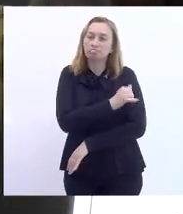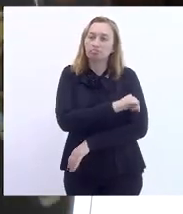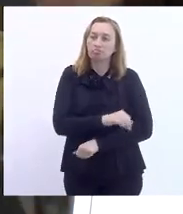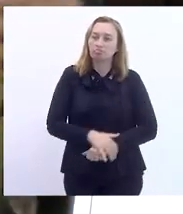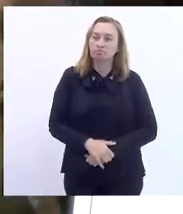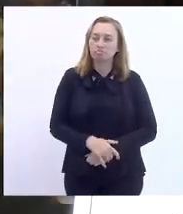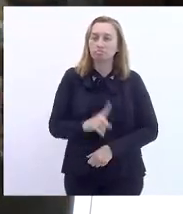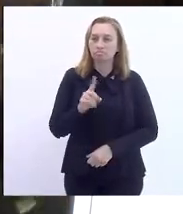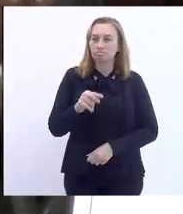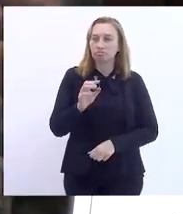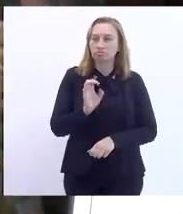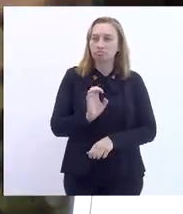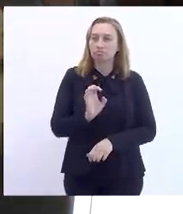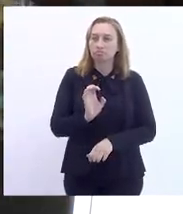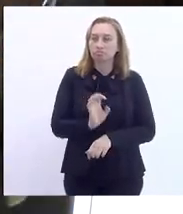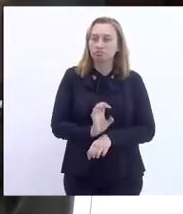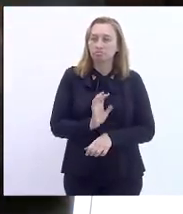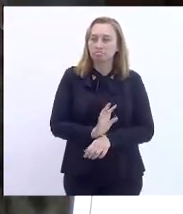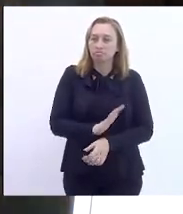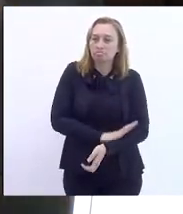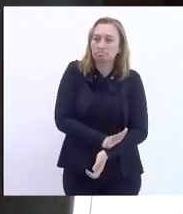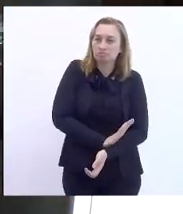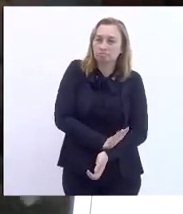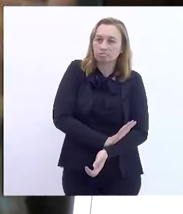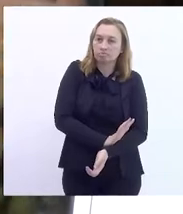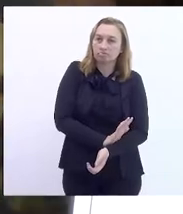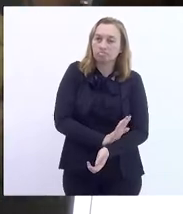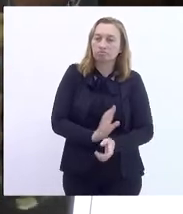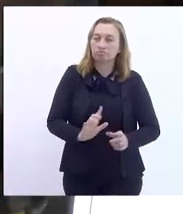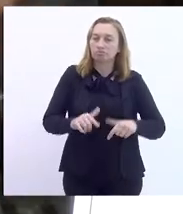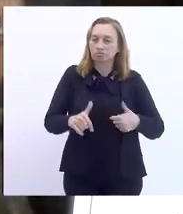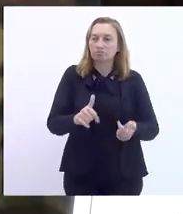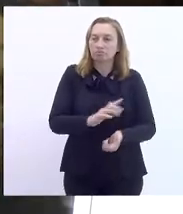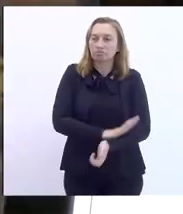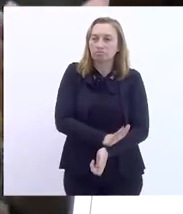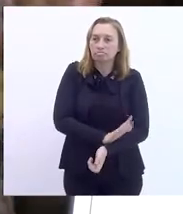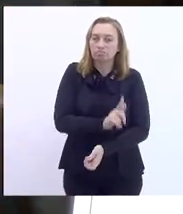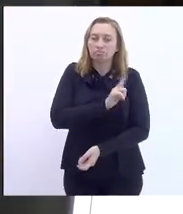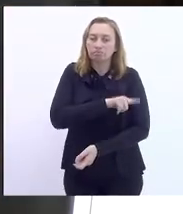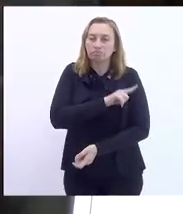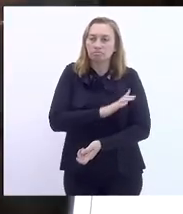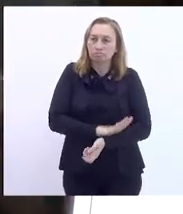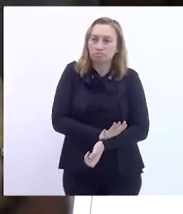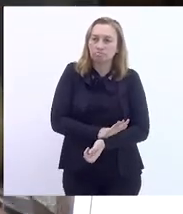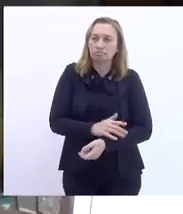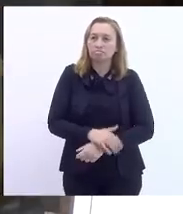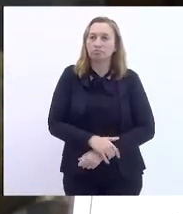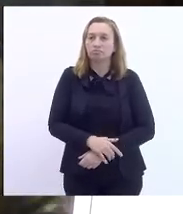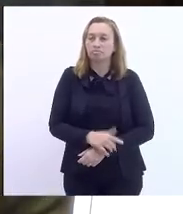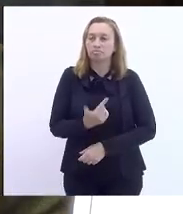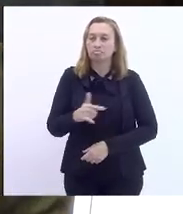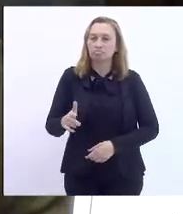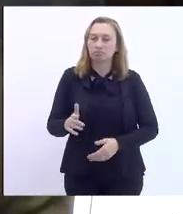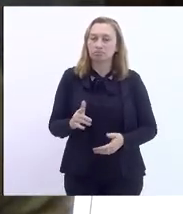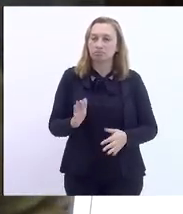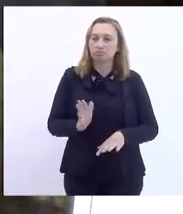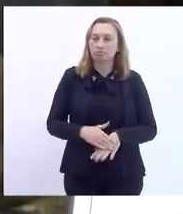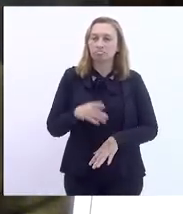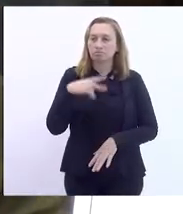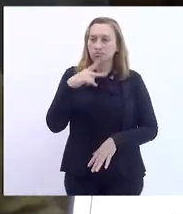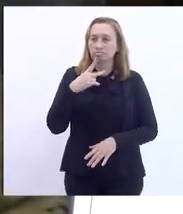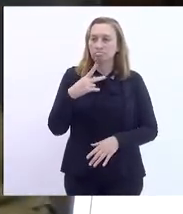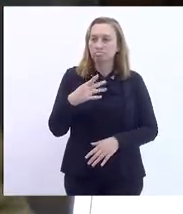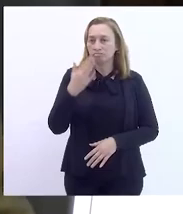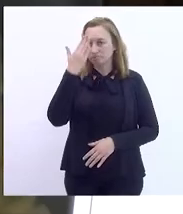de Janeiro é um estado racista com práticas racista com gestores das IES com a gente não tem mais o que falar